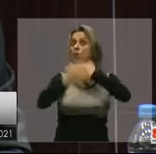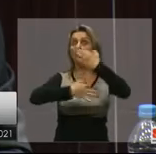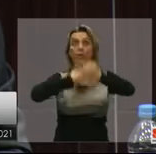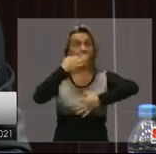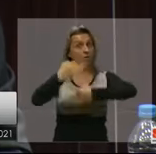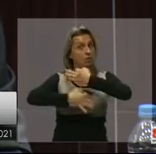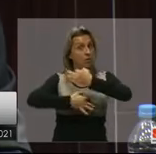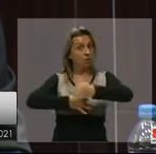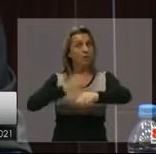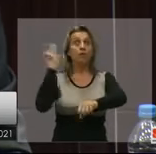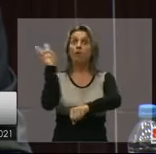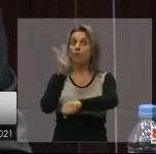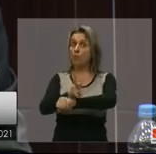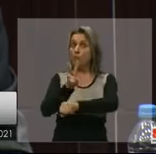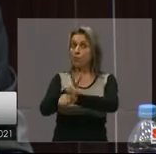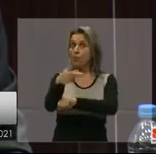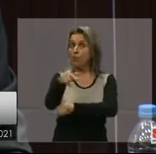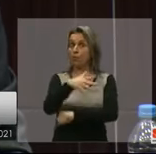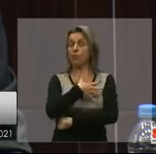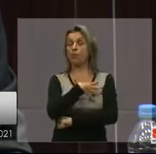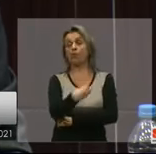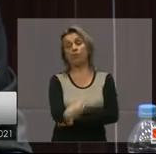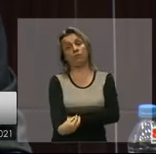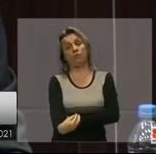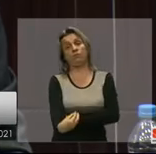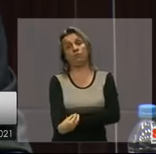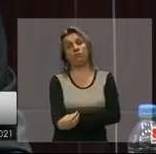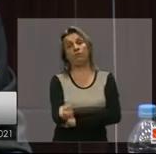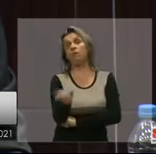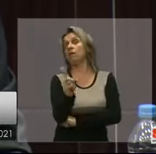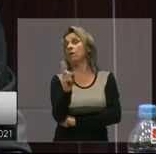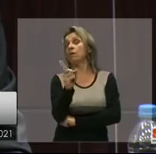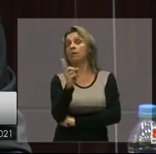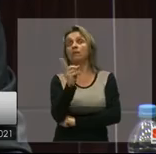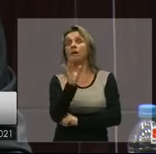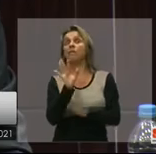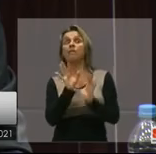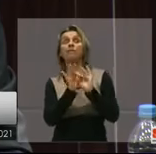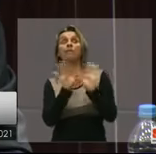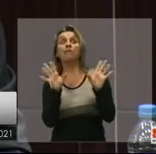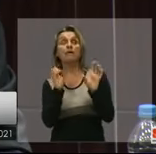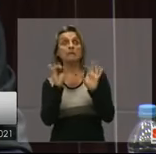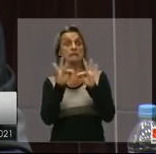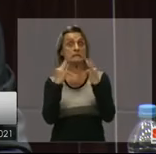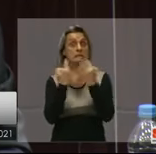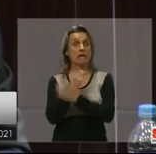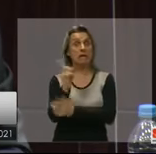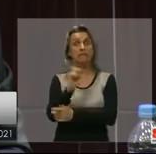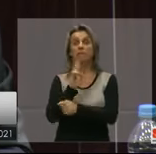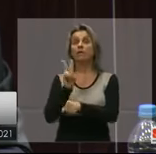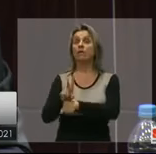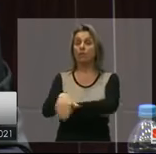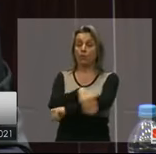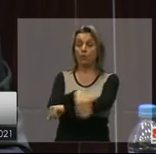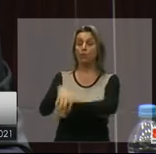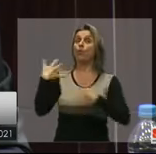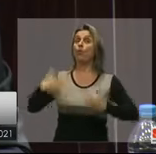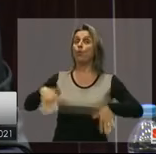Fiquem vigilantes nos seus filhos, não vacilem, porque se a família não cuida, a rua cuida.